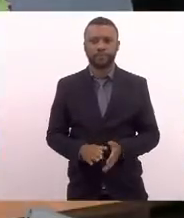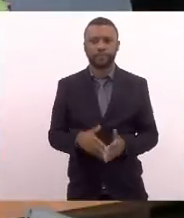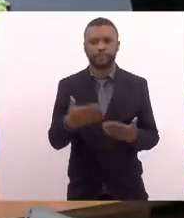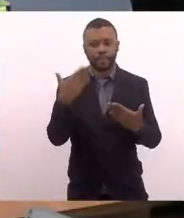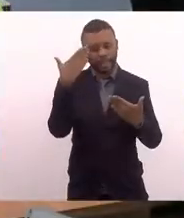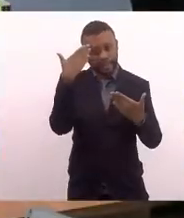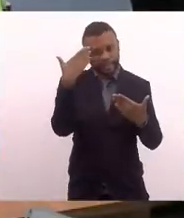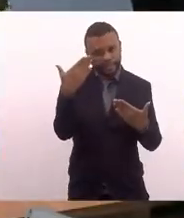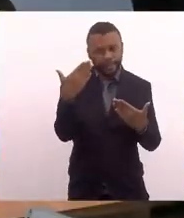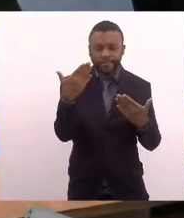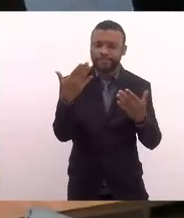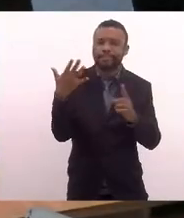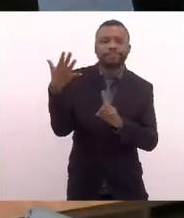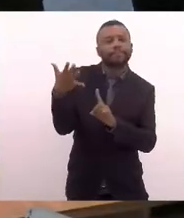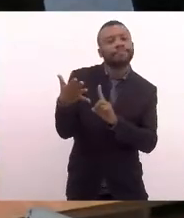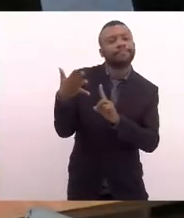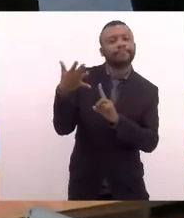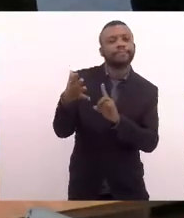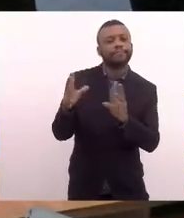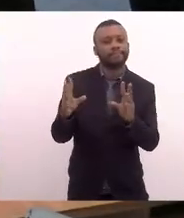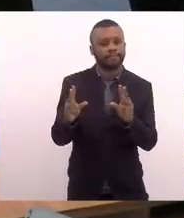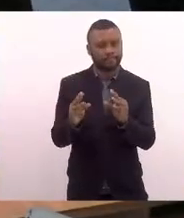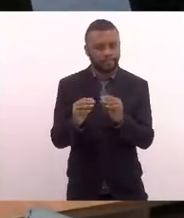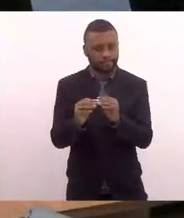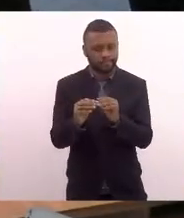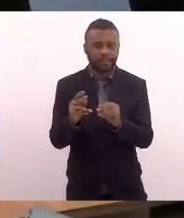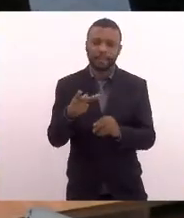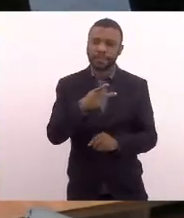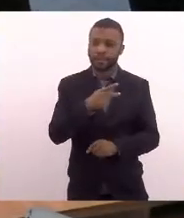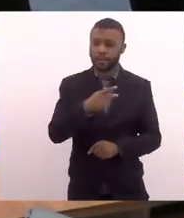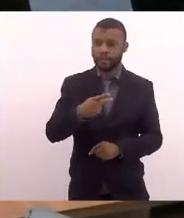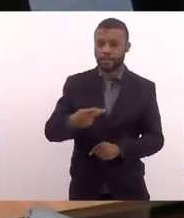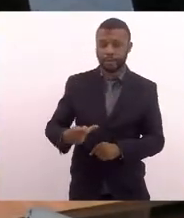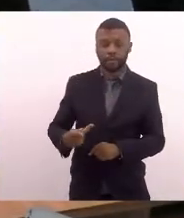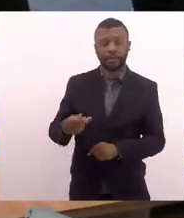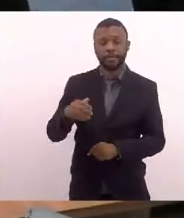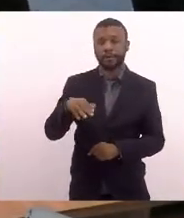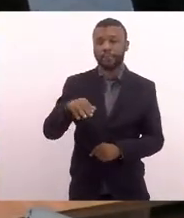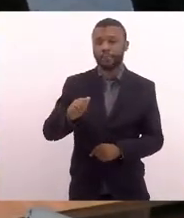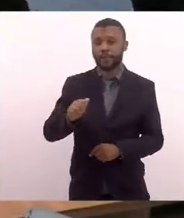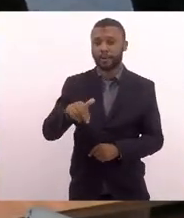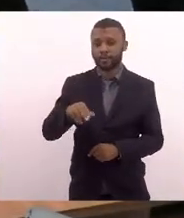Agradeço as palavras da presidenta, Manuela.